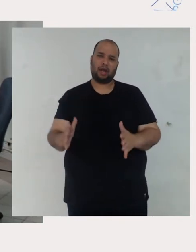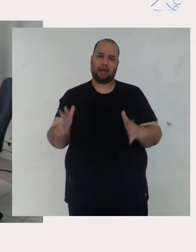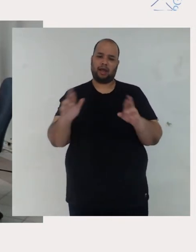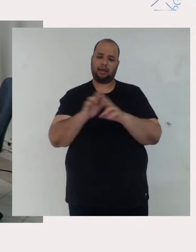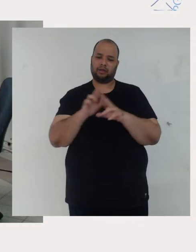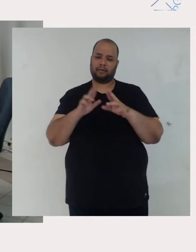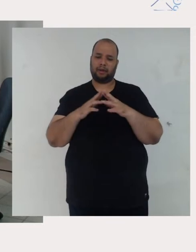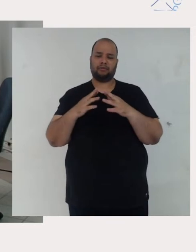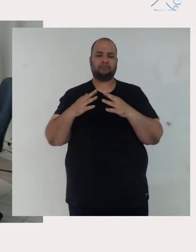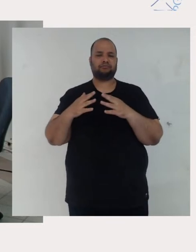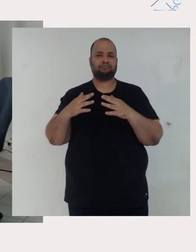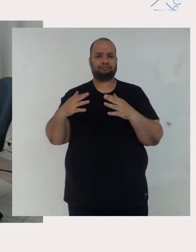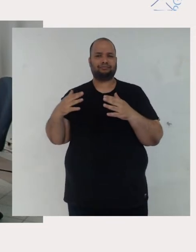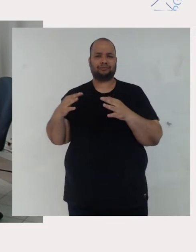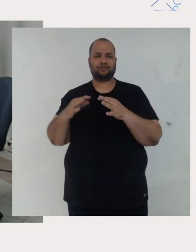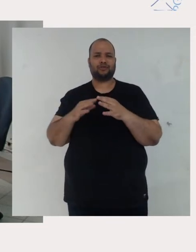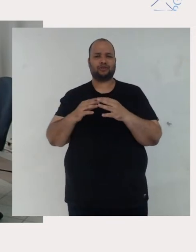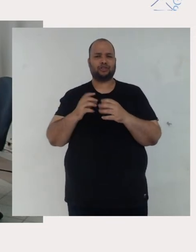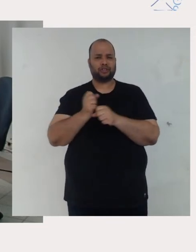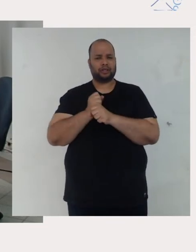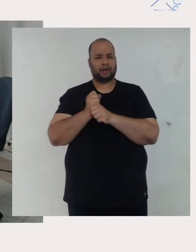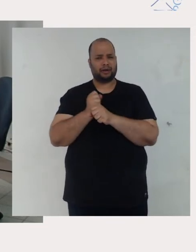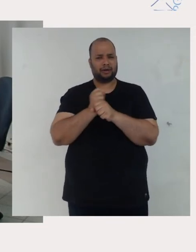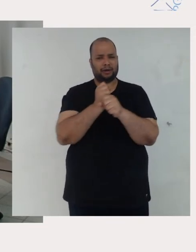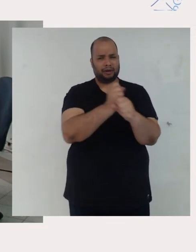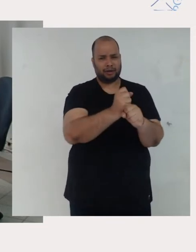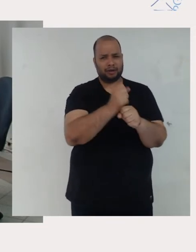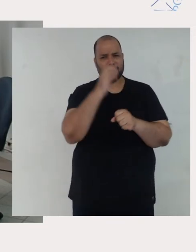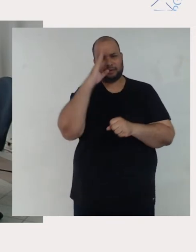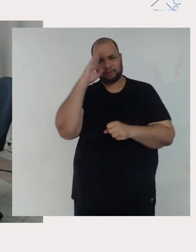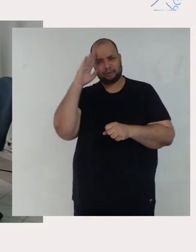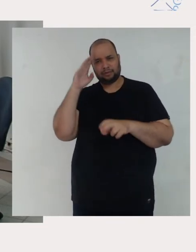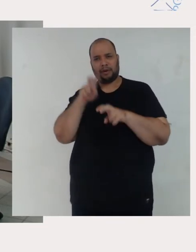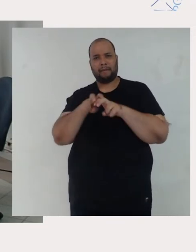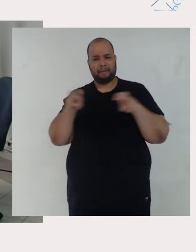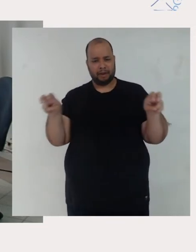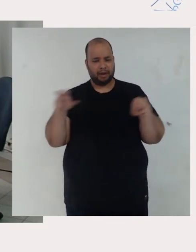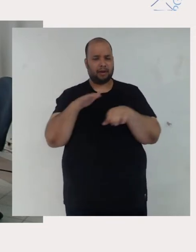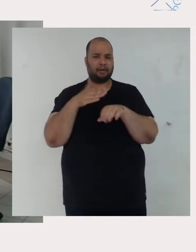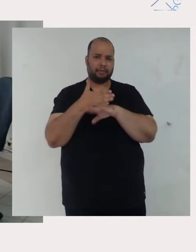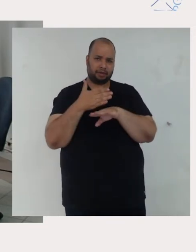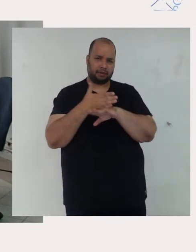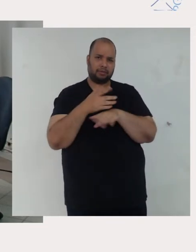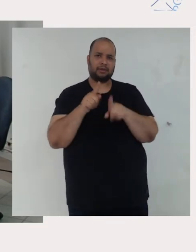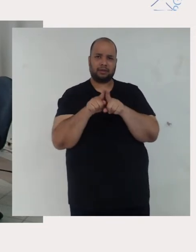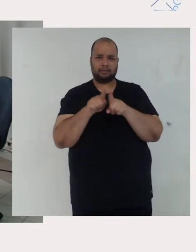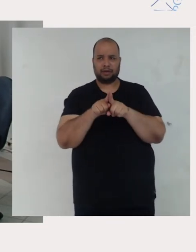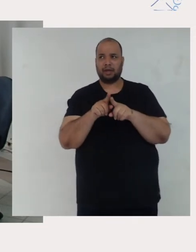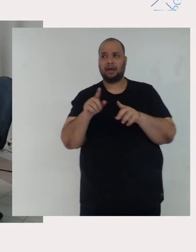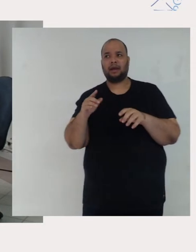minhas bancas, né, a Marie participou de todas as bancas,